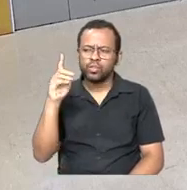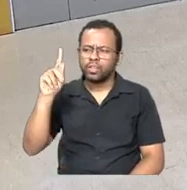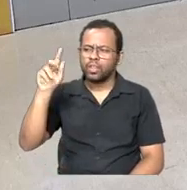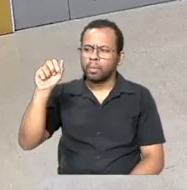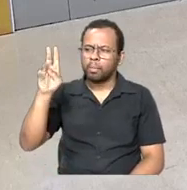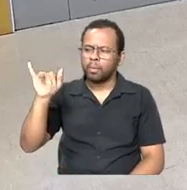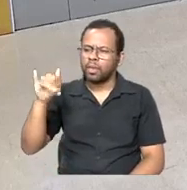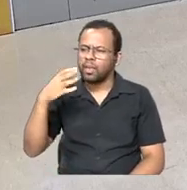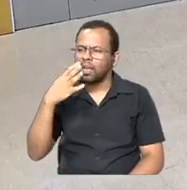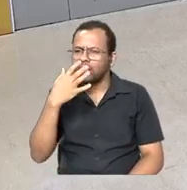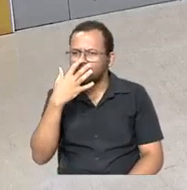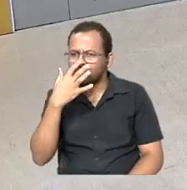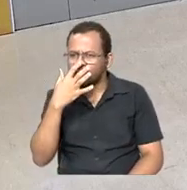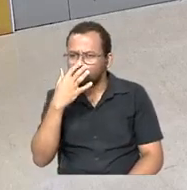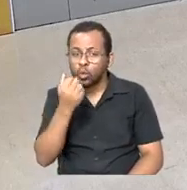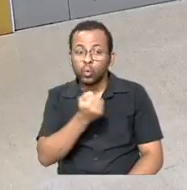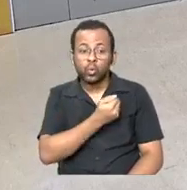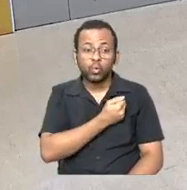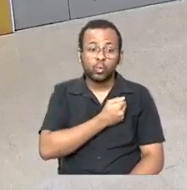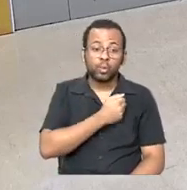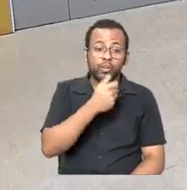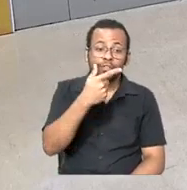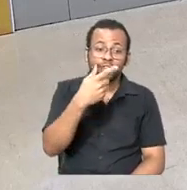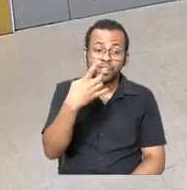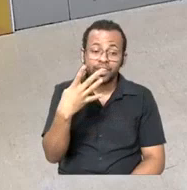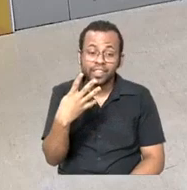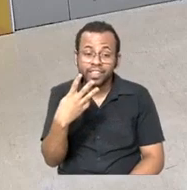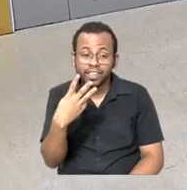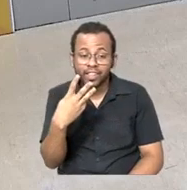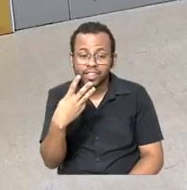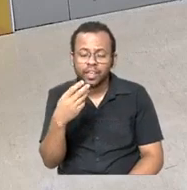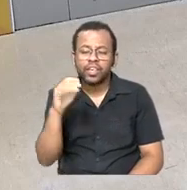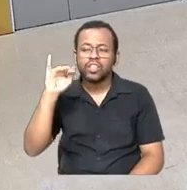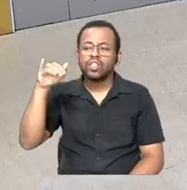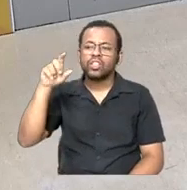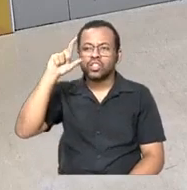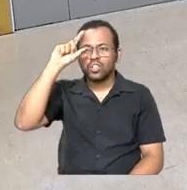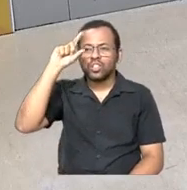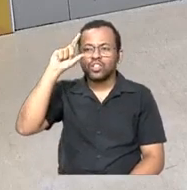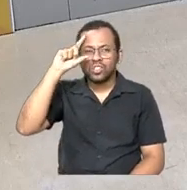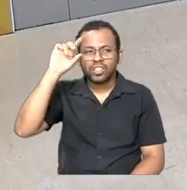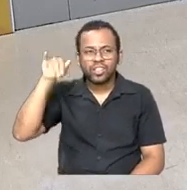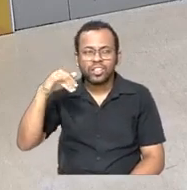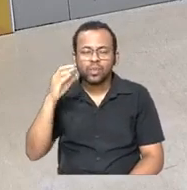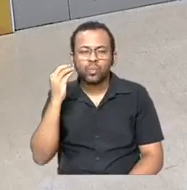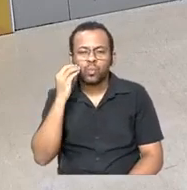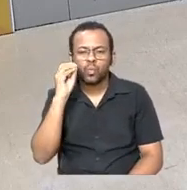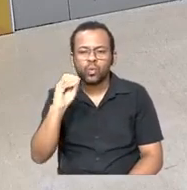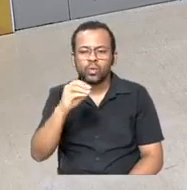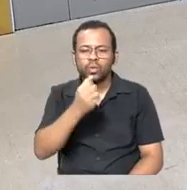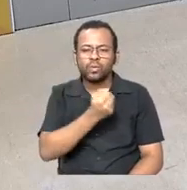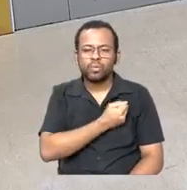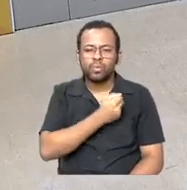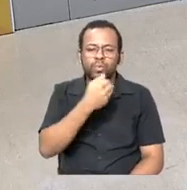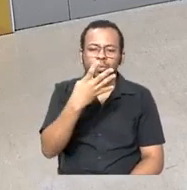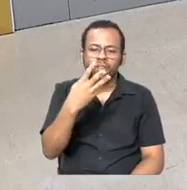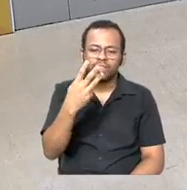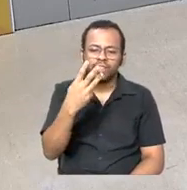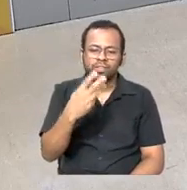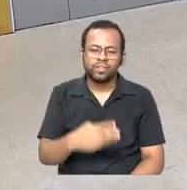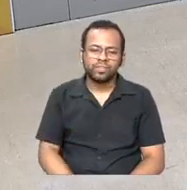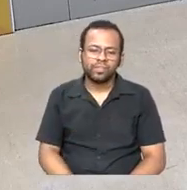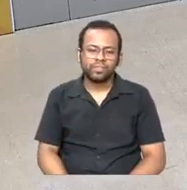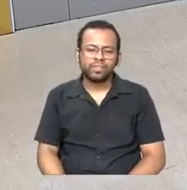23 Jaqueline Silva beijo sua maravilhosa 43 43